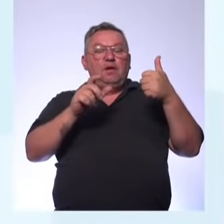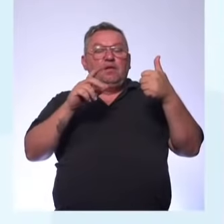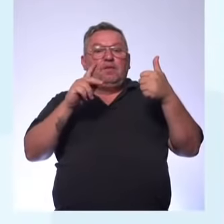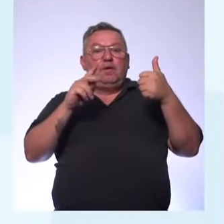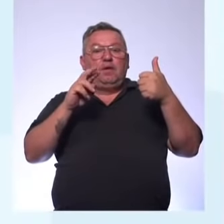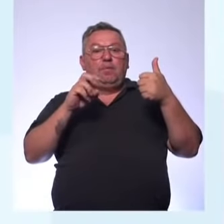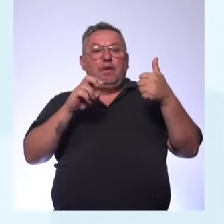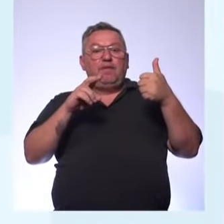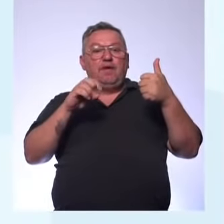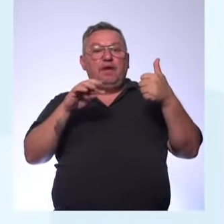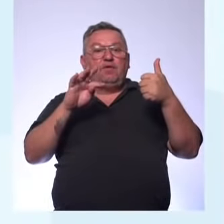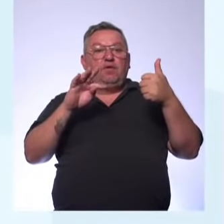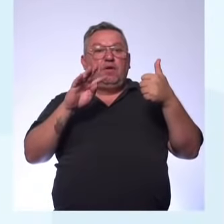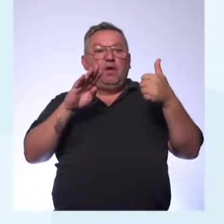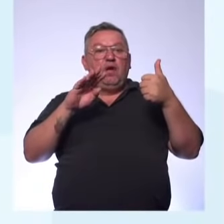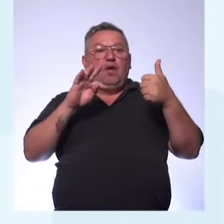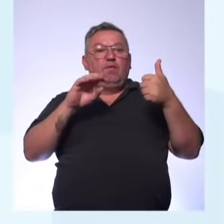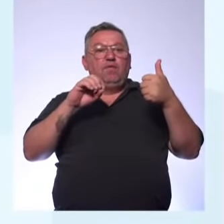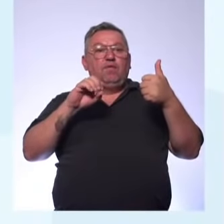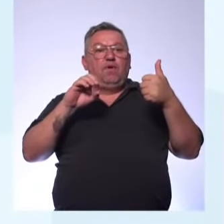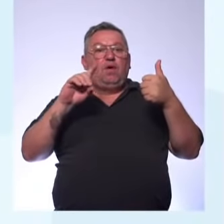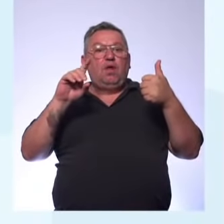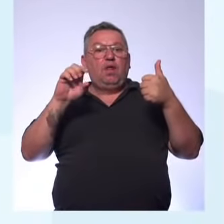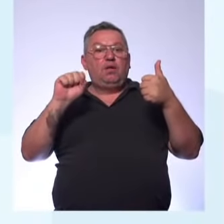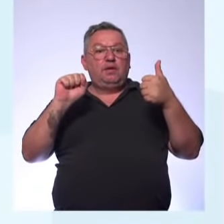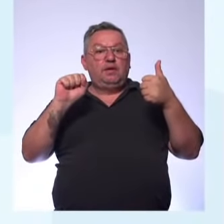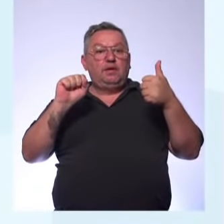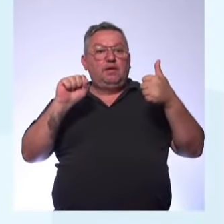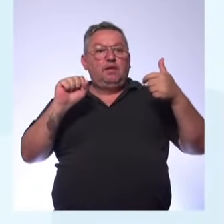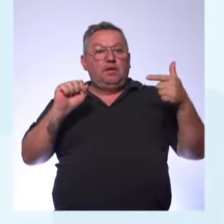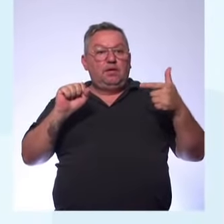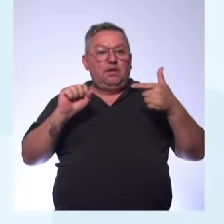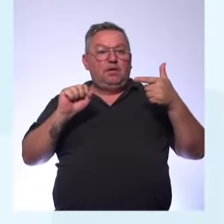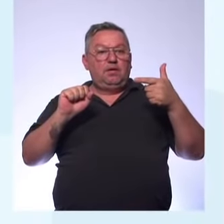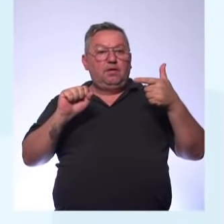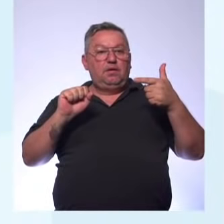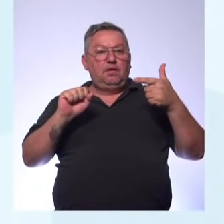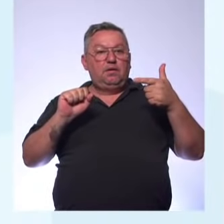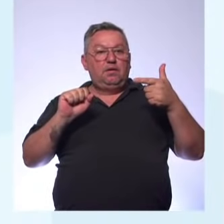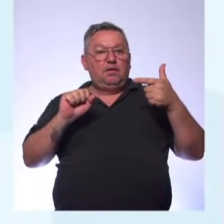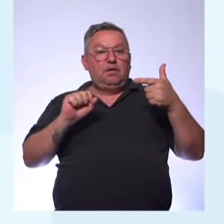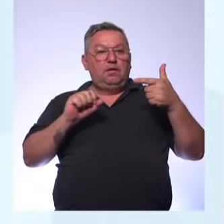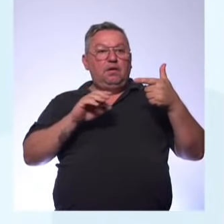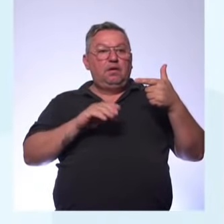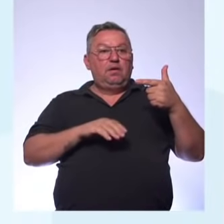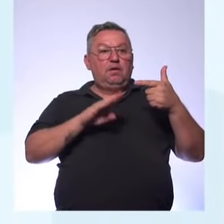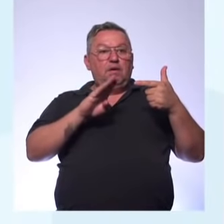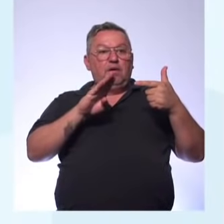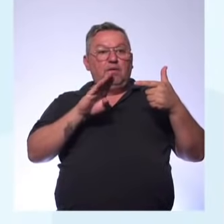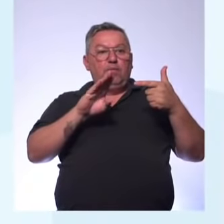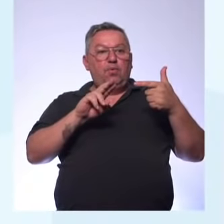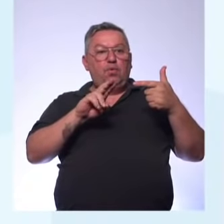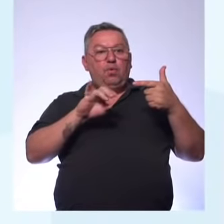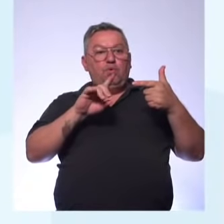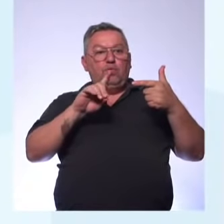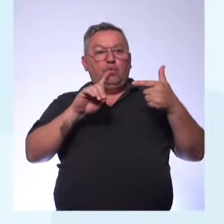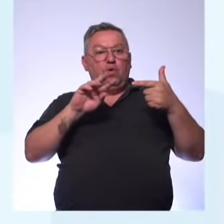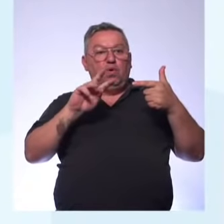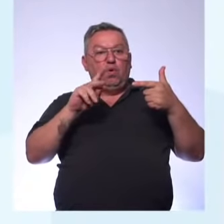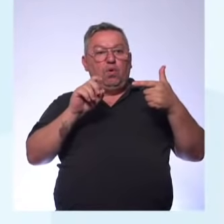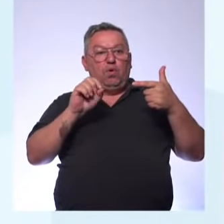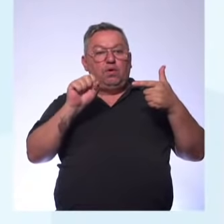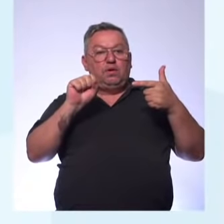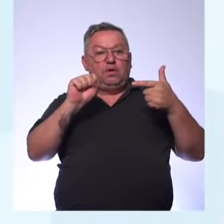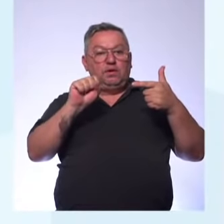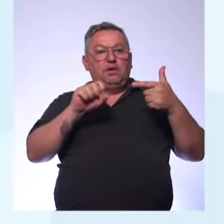Então você vai lá no texto e procura aquela. Na segunda, você pode procurar build ou houses, né? Ou courses of